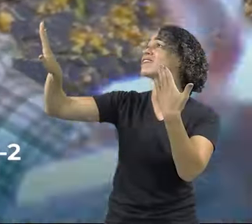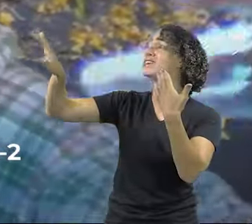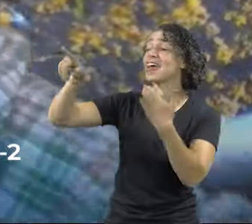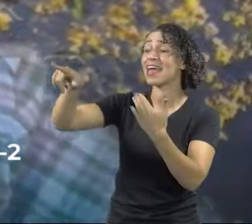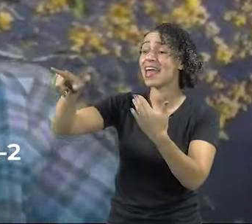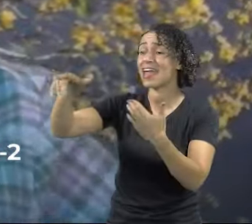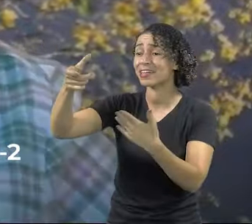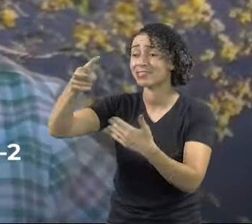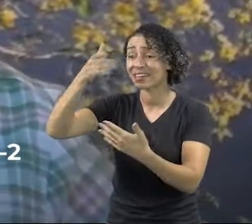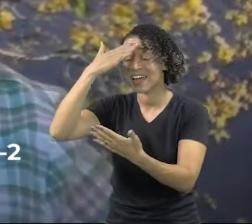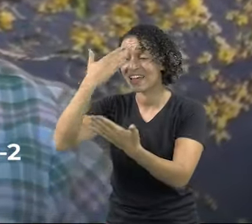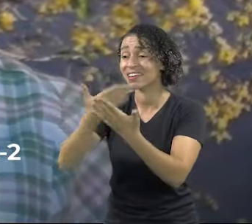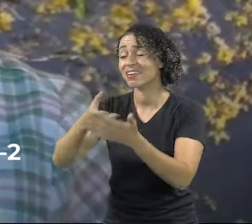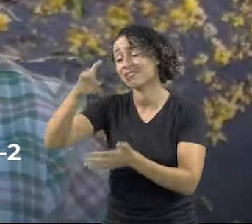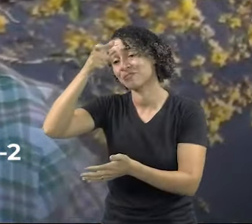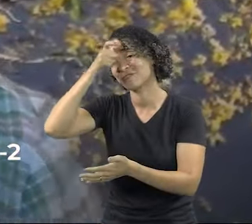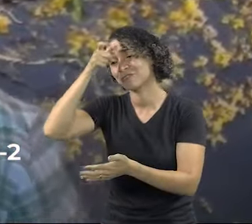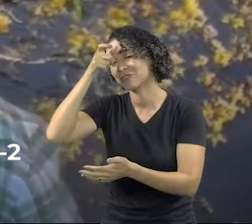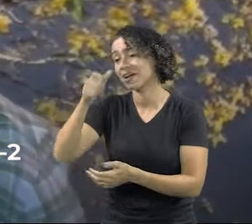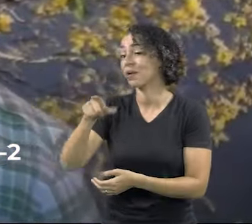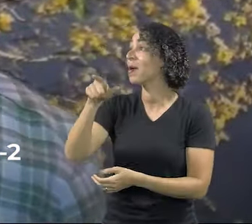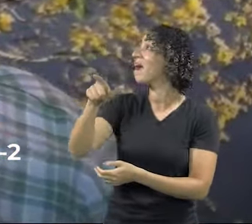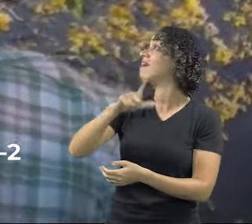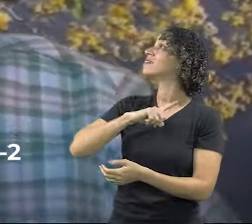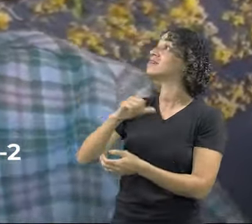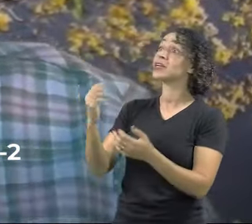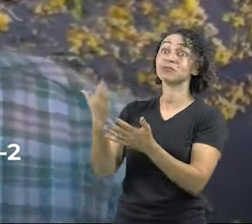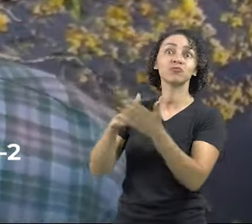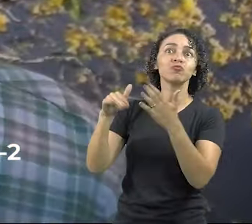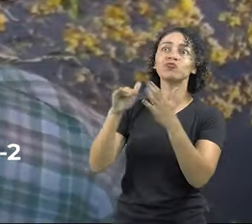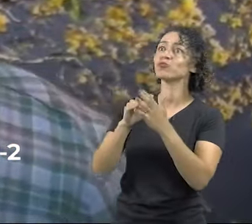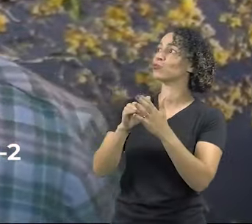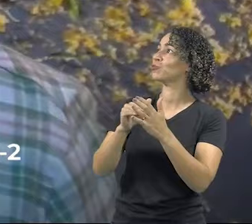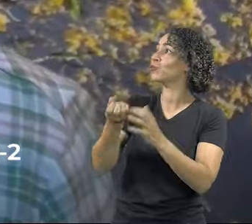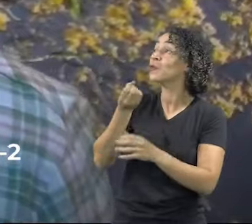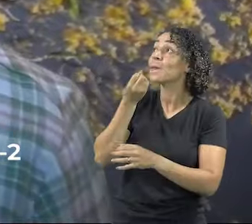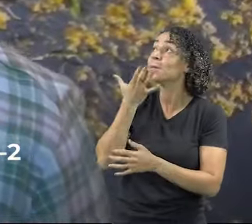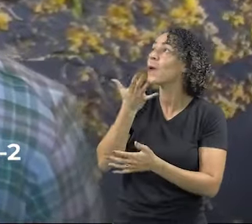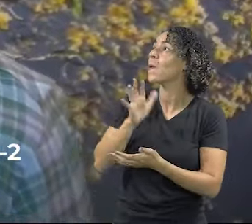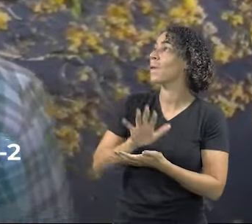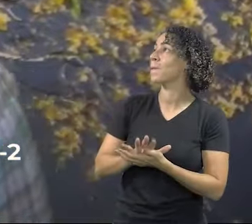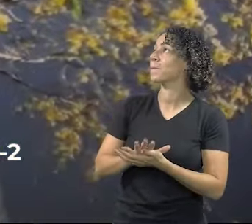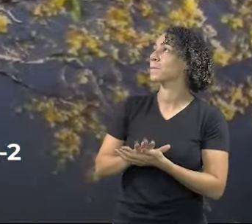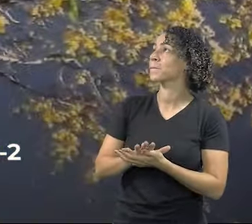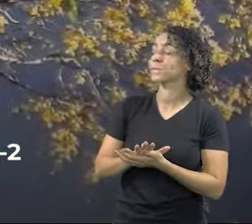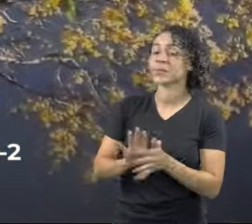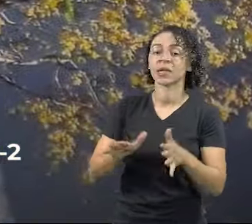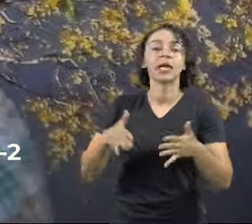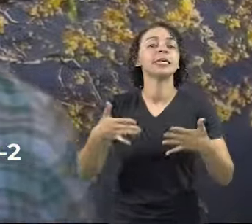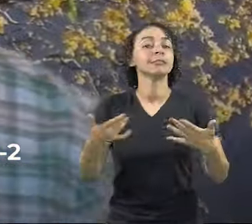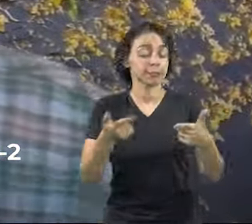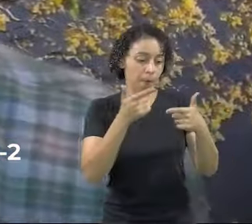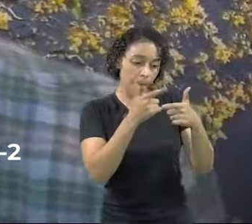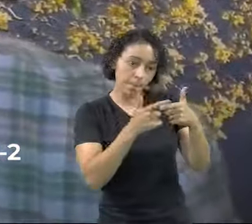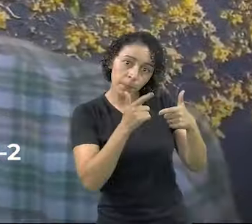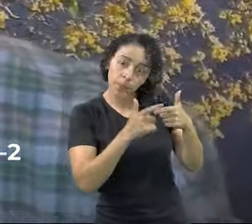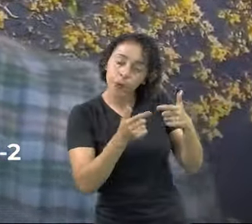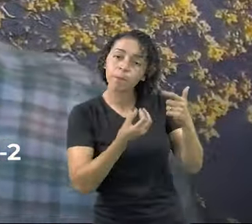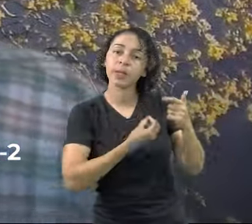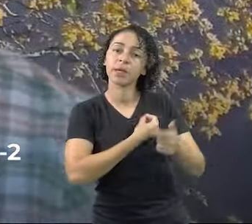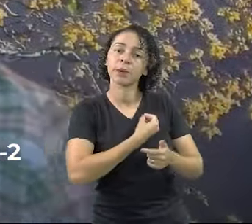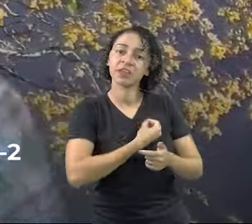ser demoníacas e para elas parece que vai tudo bem então este espinho na